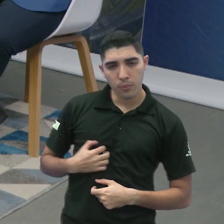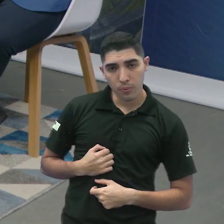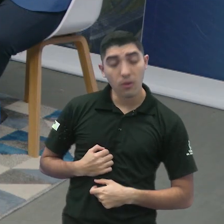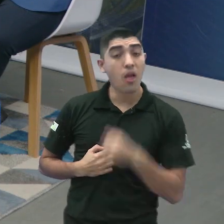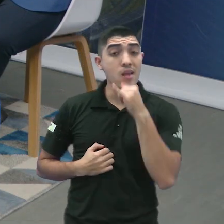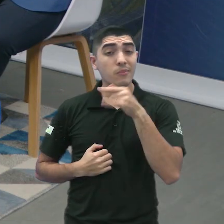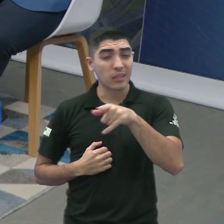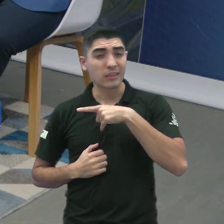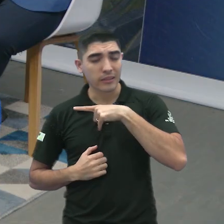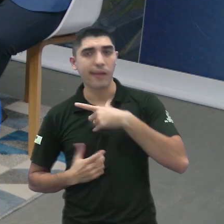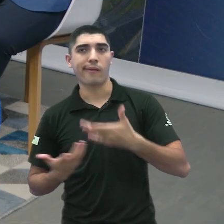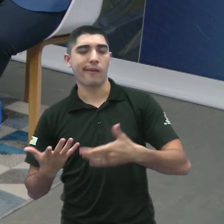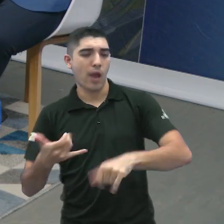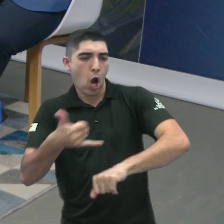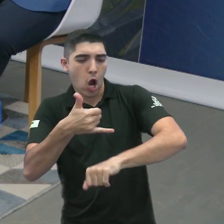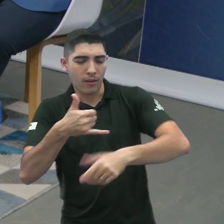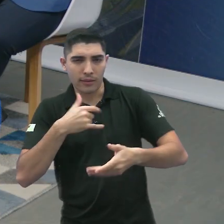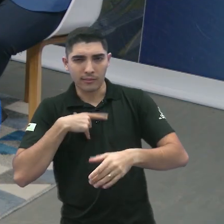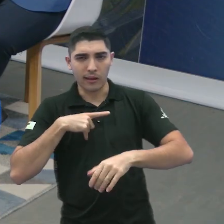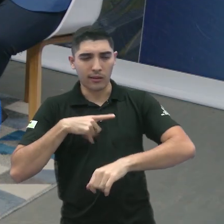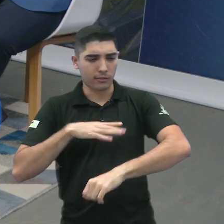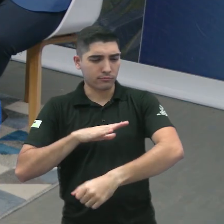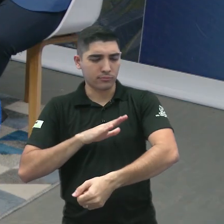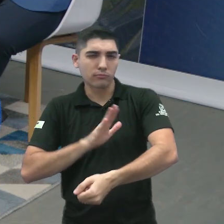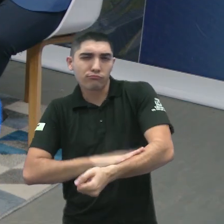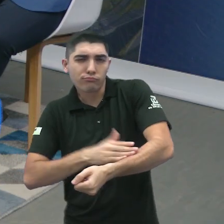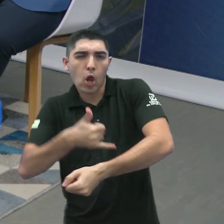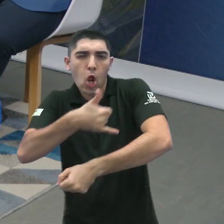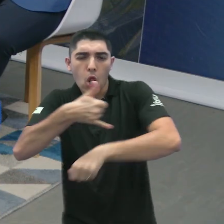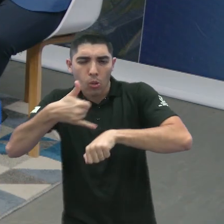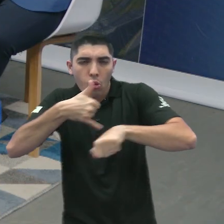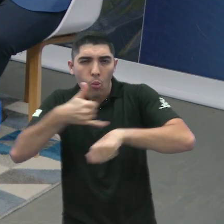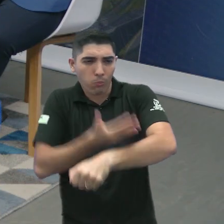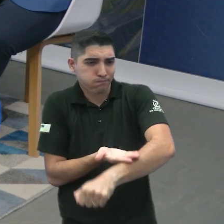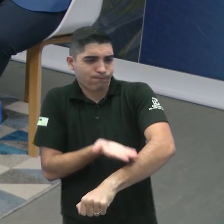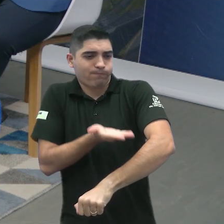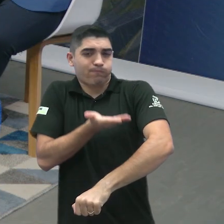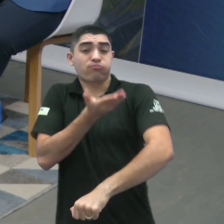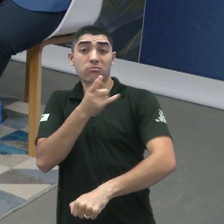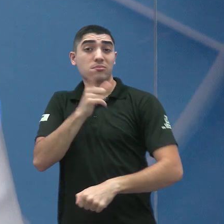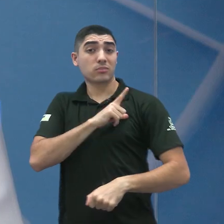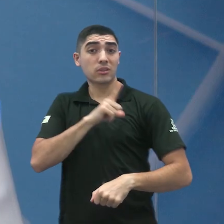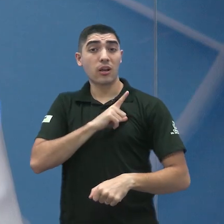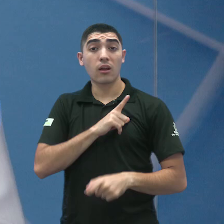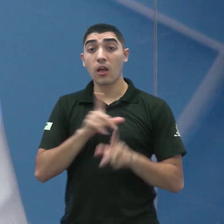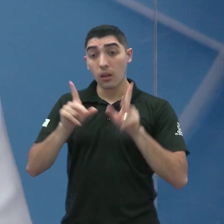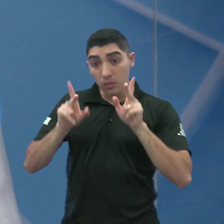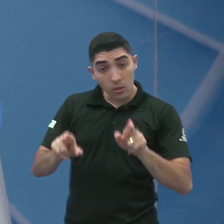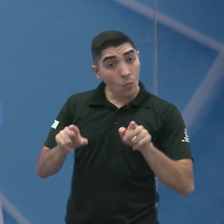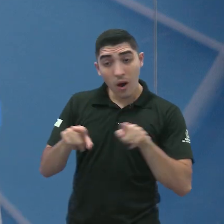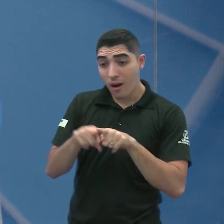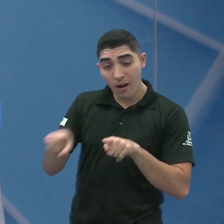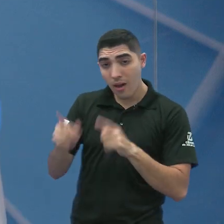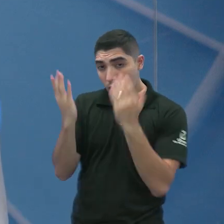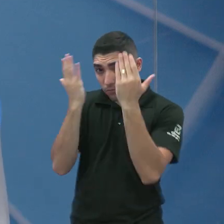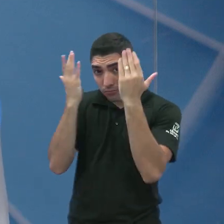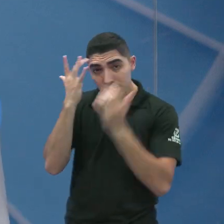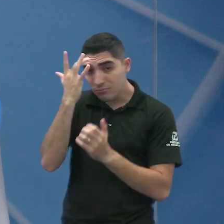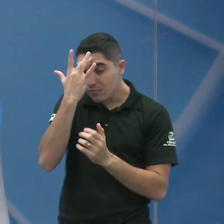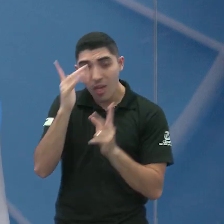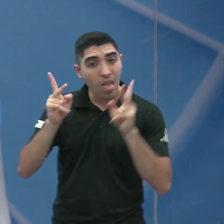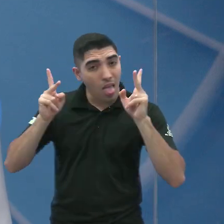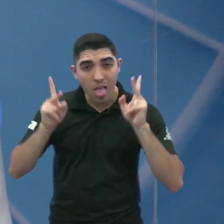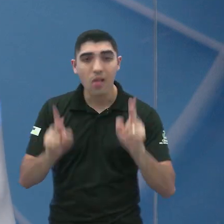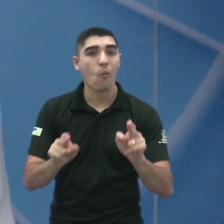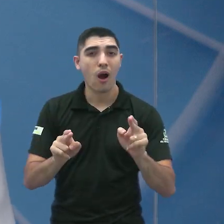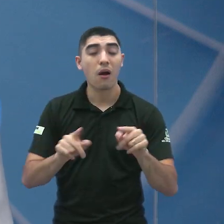alto, você vai lá tomar né? Você tem isso com outros tipos de doença. O sofrimento psíquico, também isso pode ser feito,